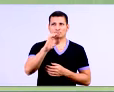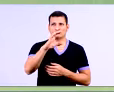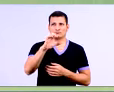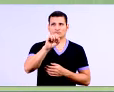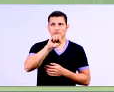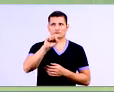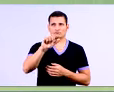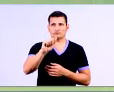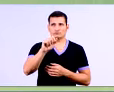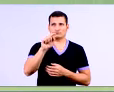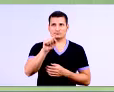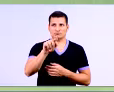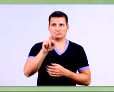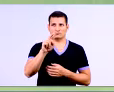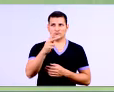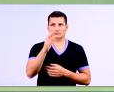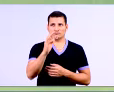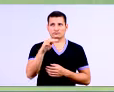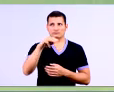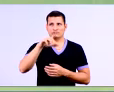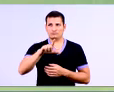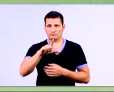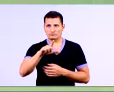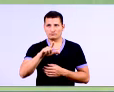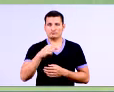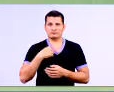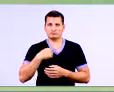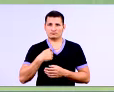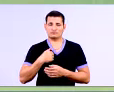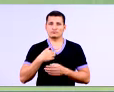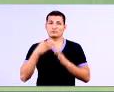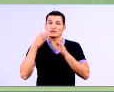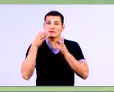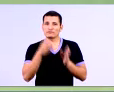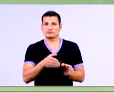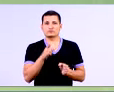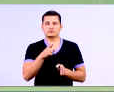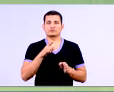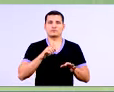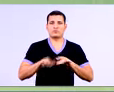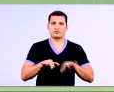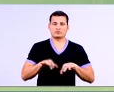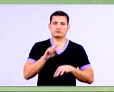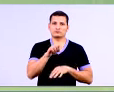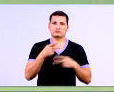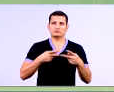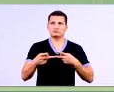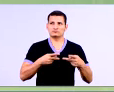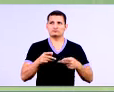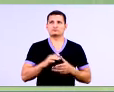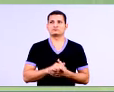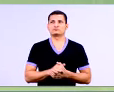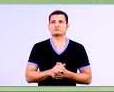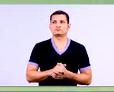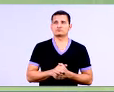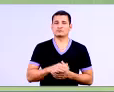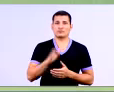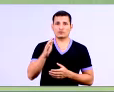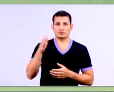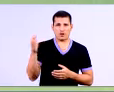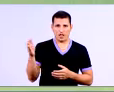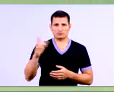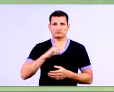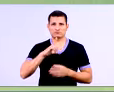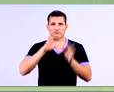processa.html. Eu estou definindo isso como programador desse projeto. Logo ao lado, eu tenho um